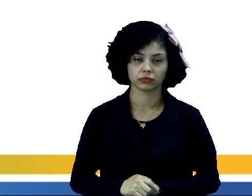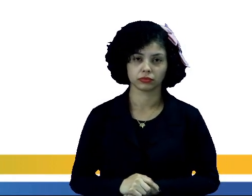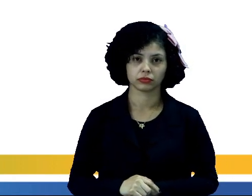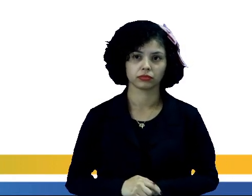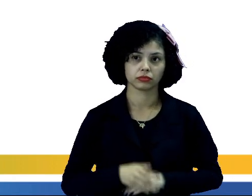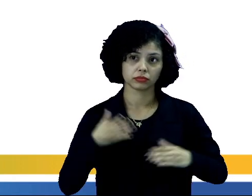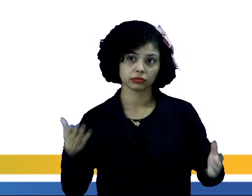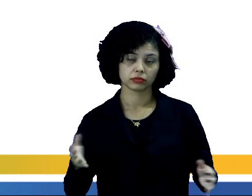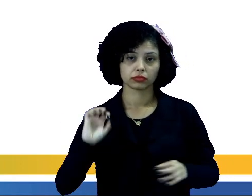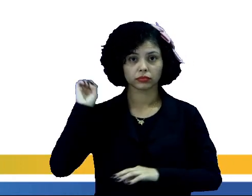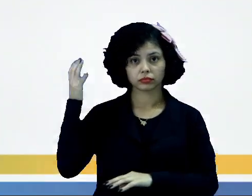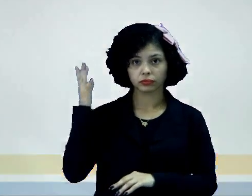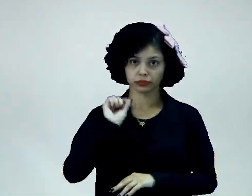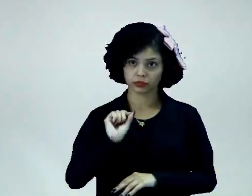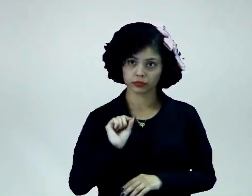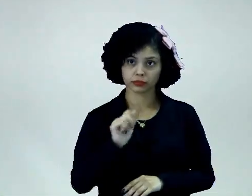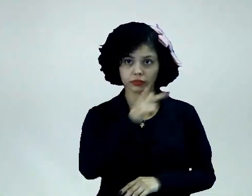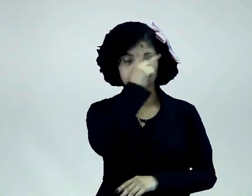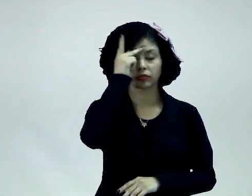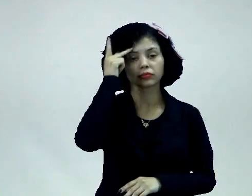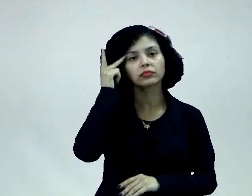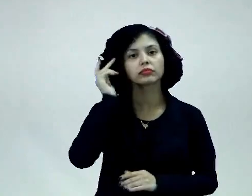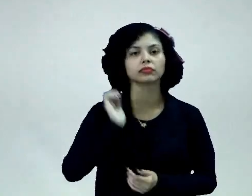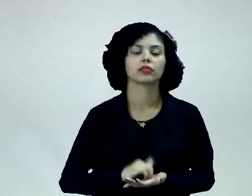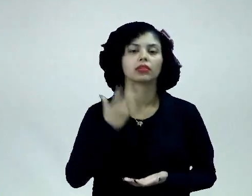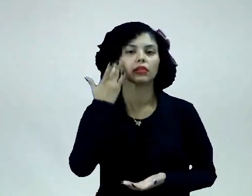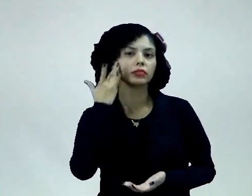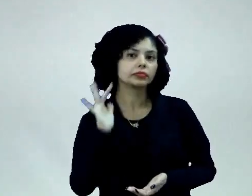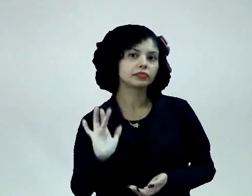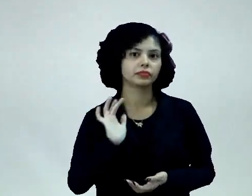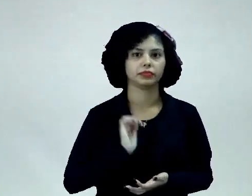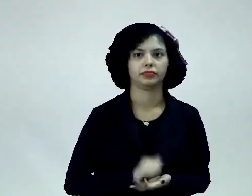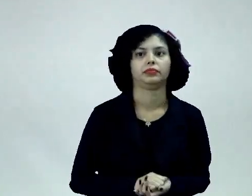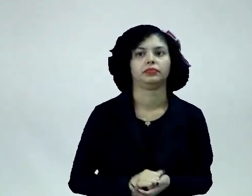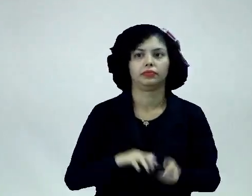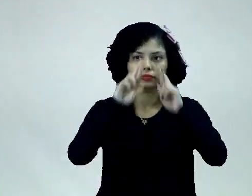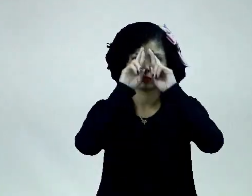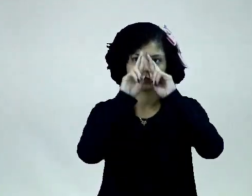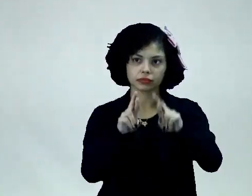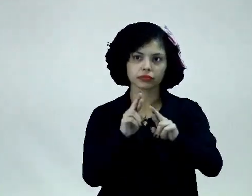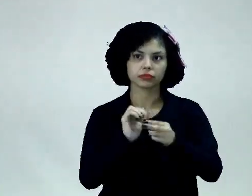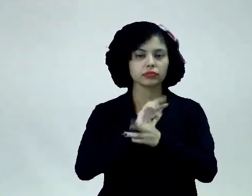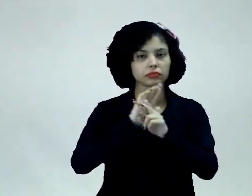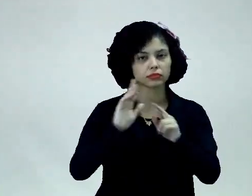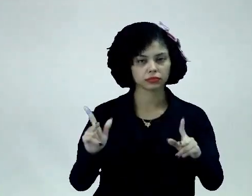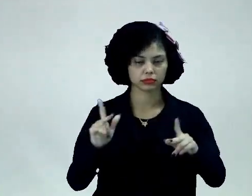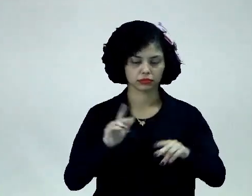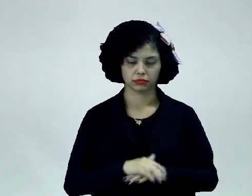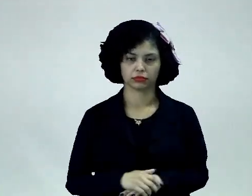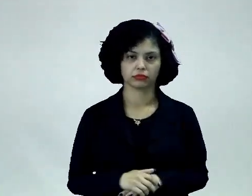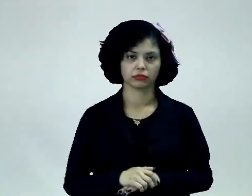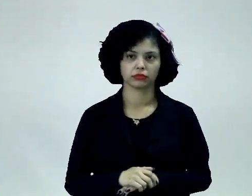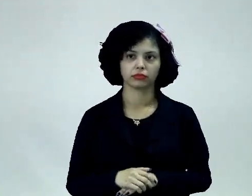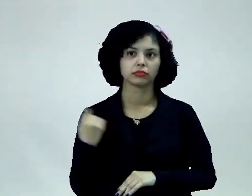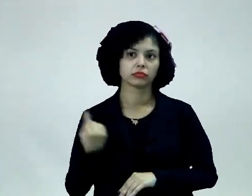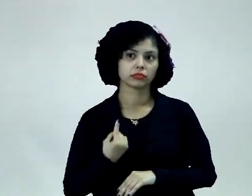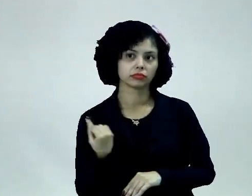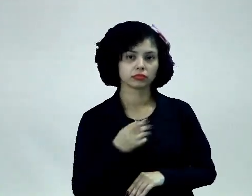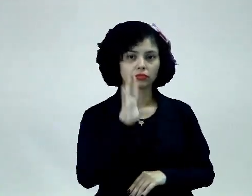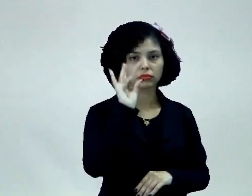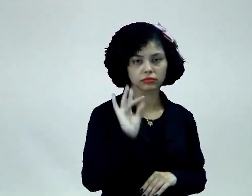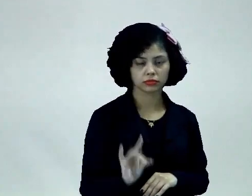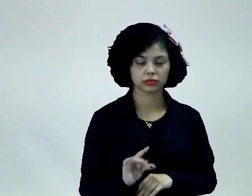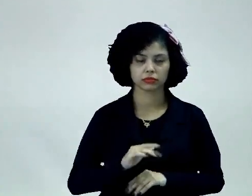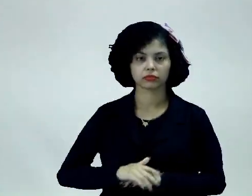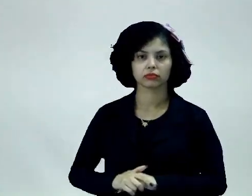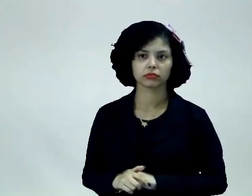discriminação, Isso é causado aí pelas pessoas que não sabem, respeitar as diferenças e a individualidade de